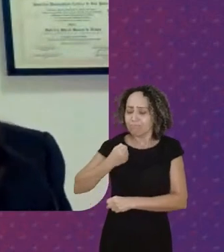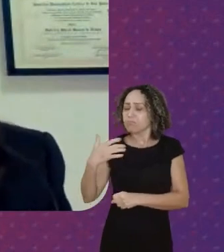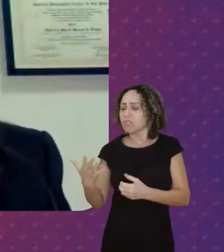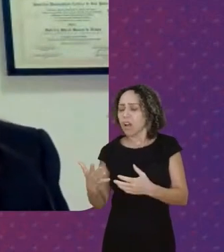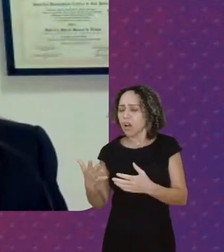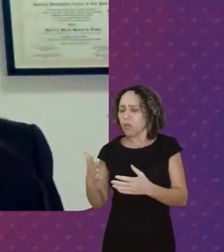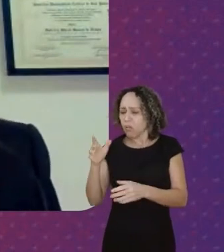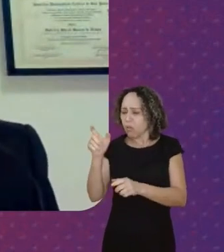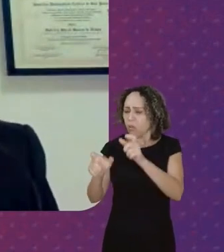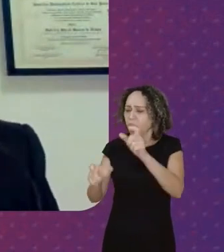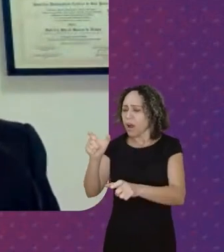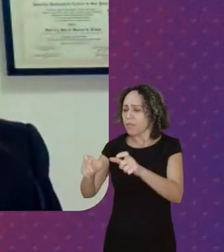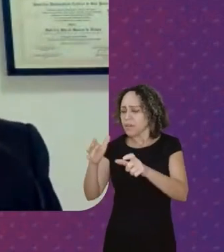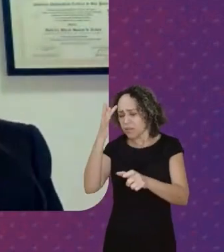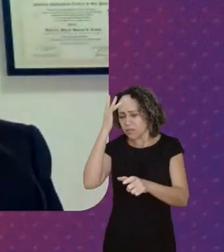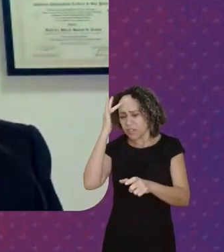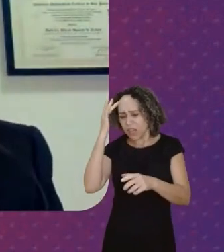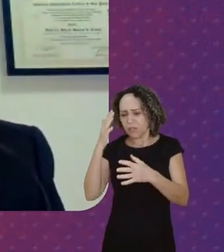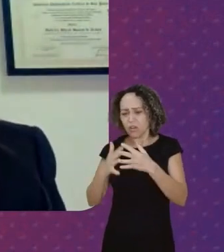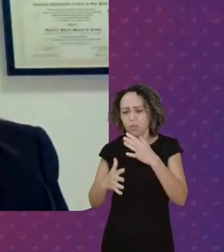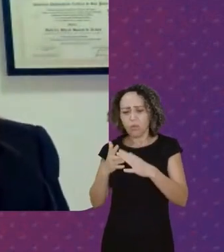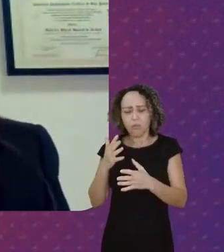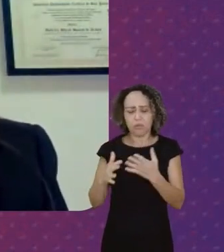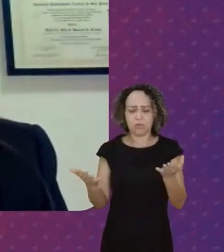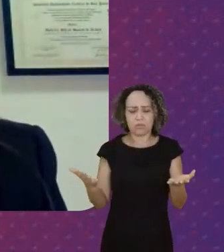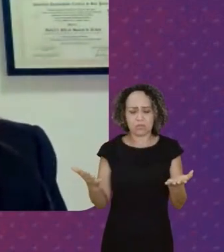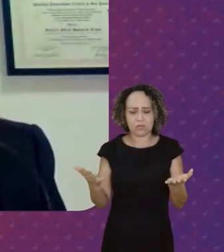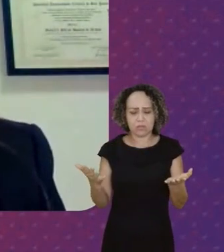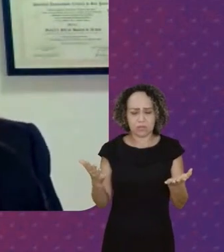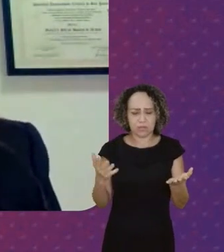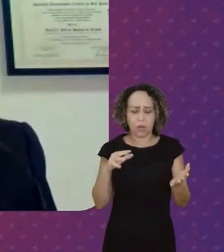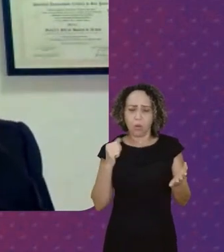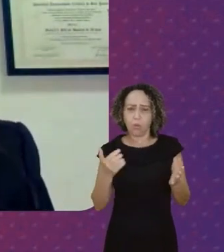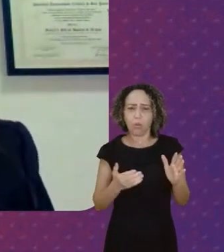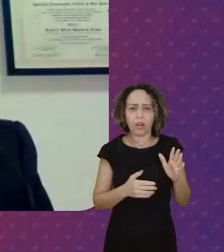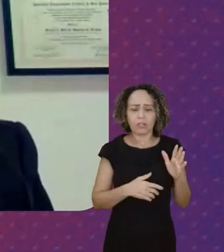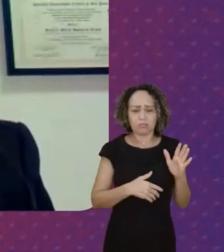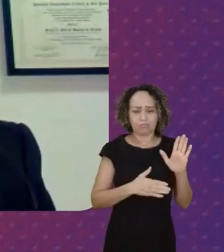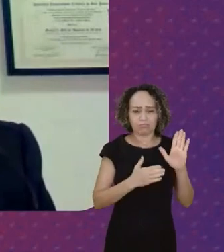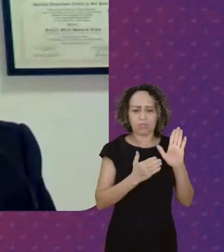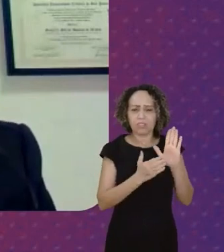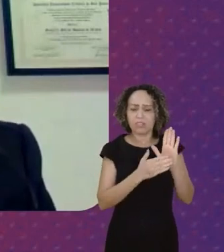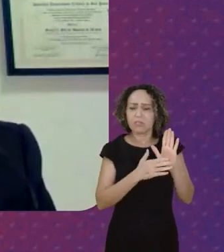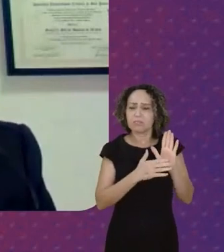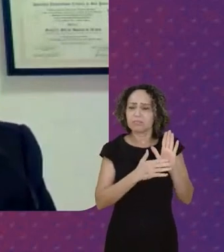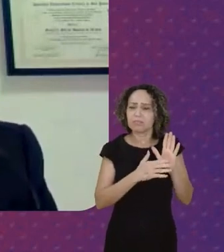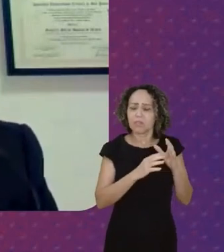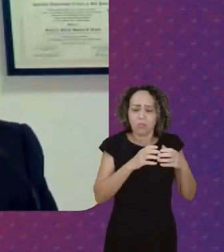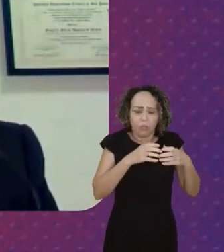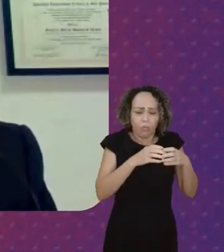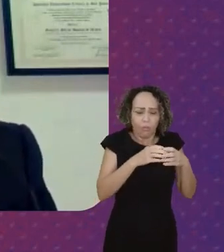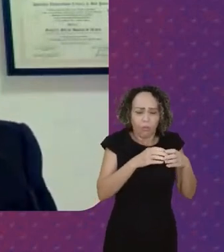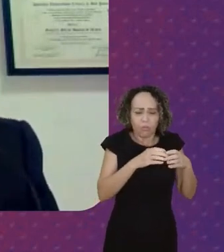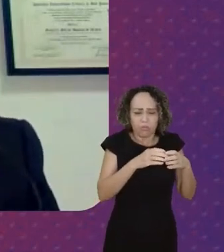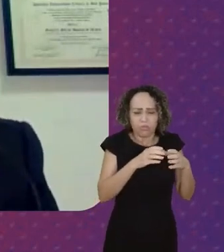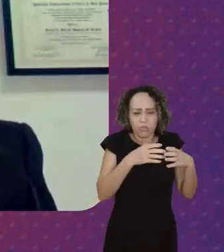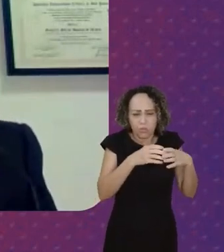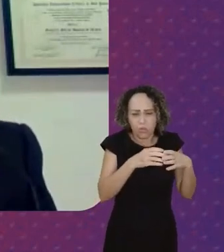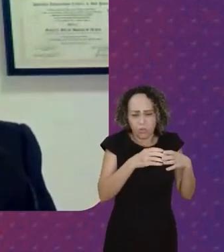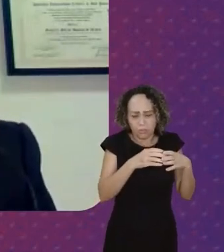se proibiu a formação de chapas únicas no proporcional, chapas únicas com partidos